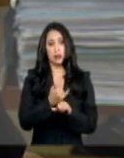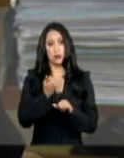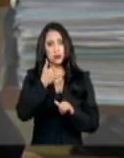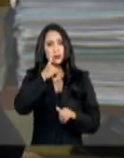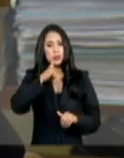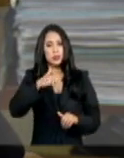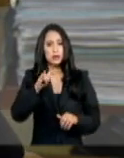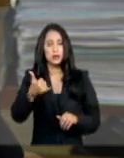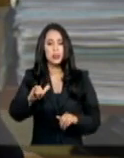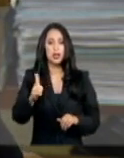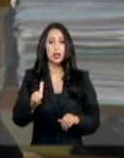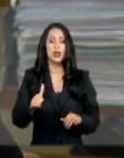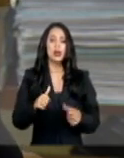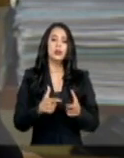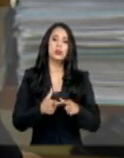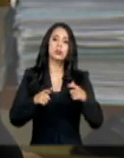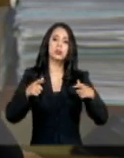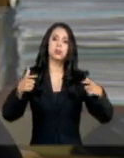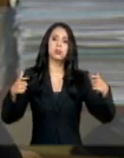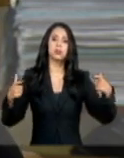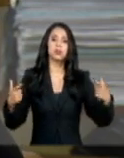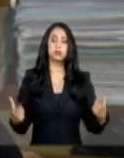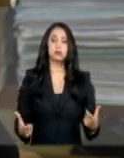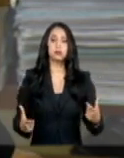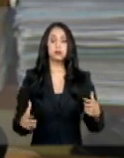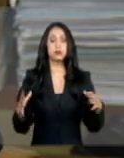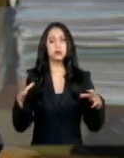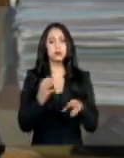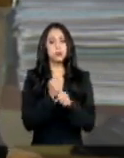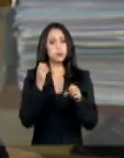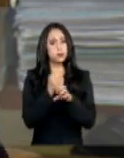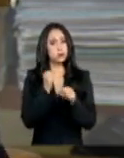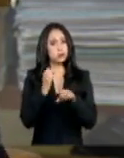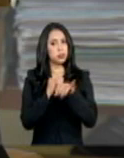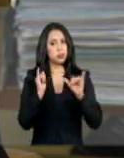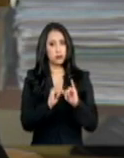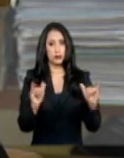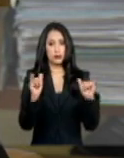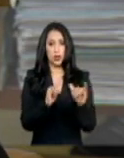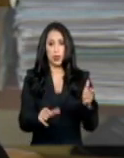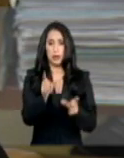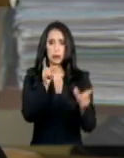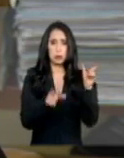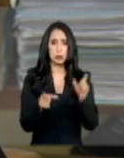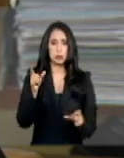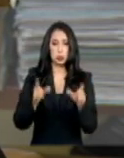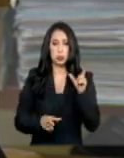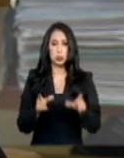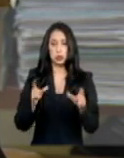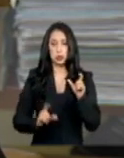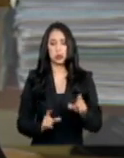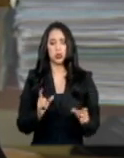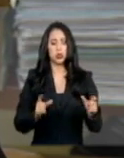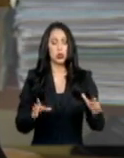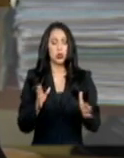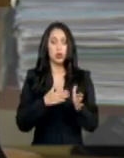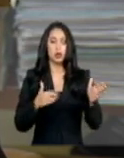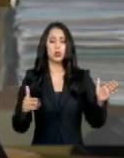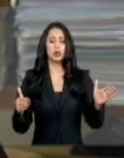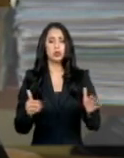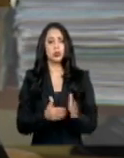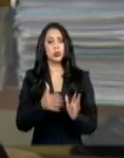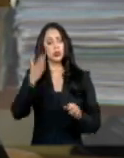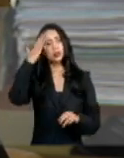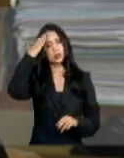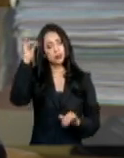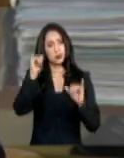ensejando enormes conjuntos de informações a respeito das pessoas numa época em que todos reconhecem que